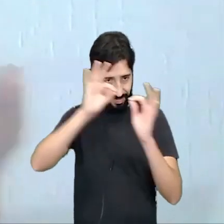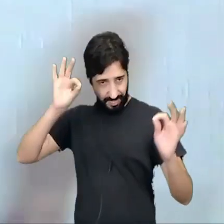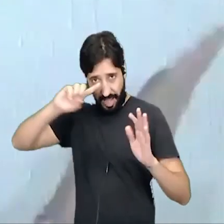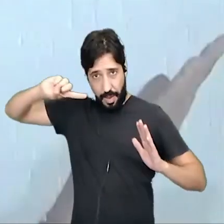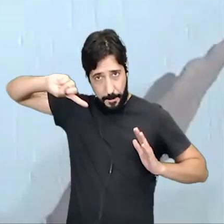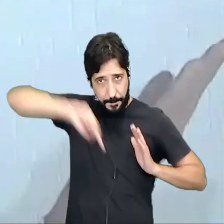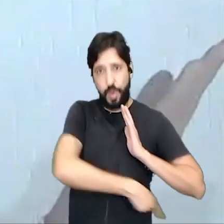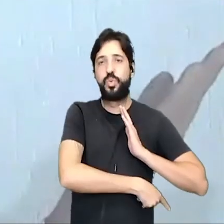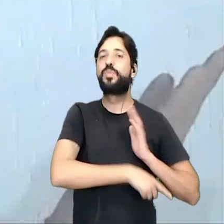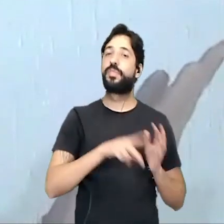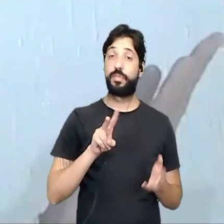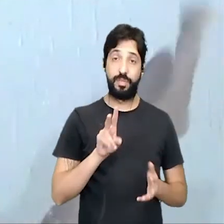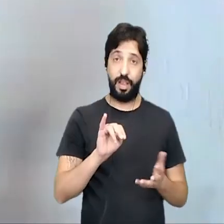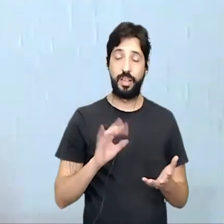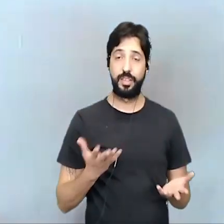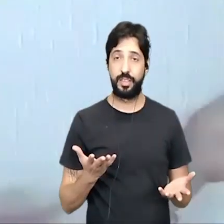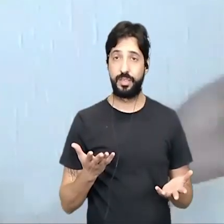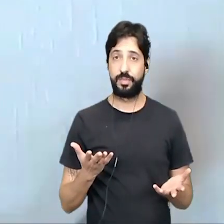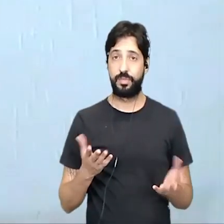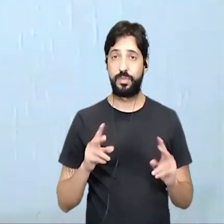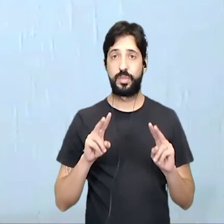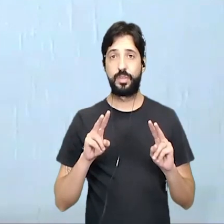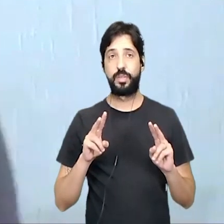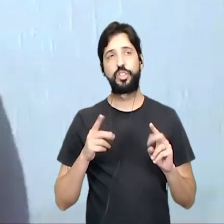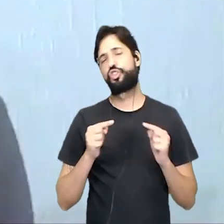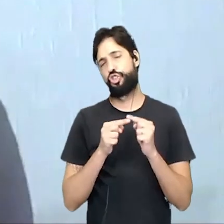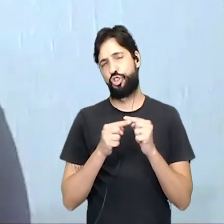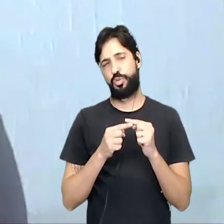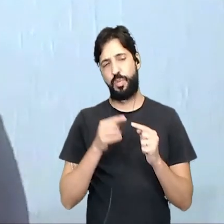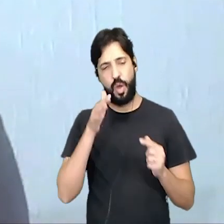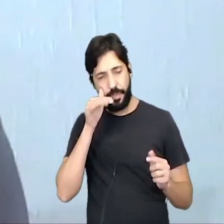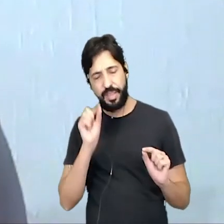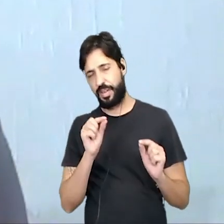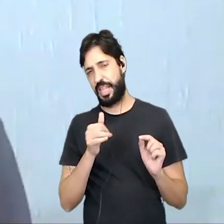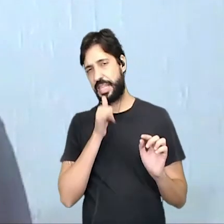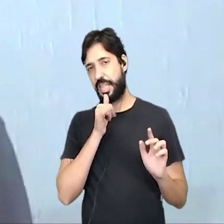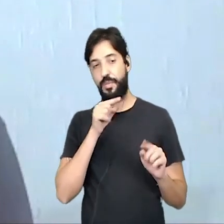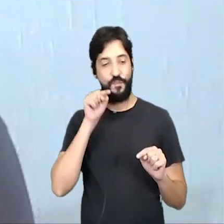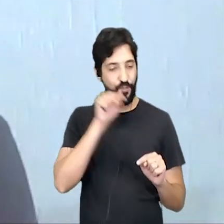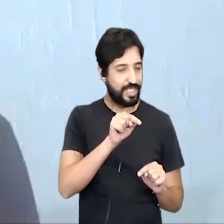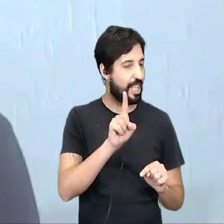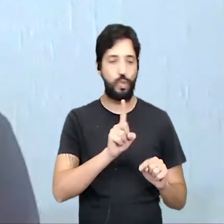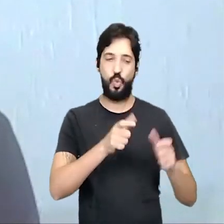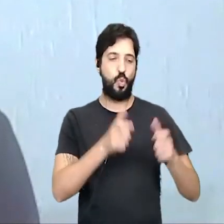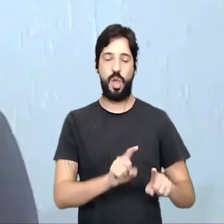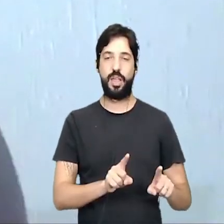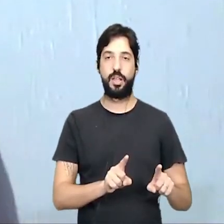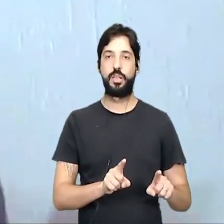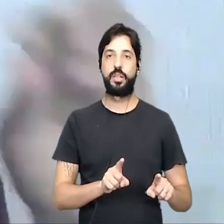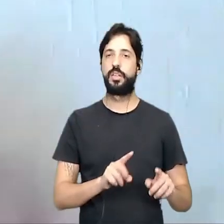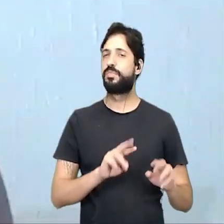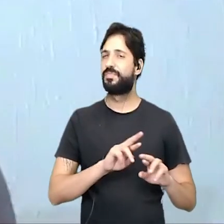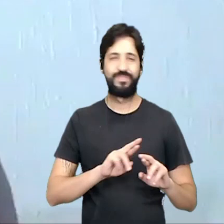ser atravessado em algum sentido, vice-versa, por uma observação de você não é daqui.